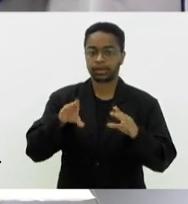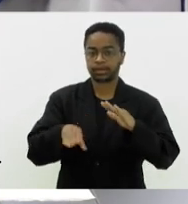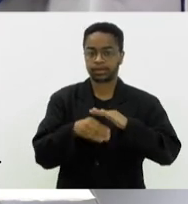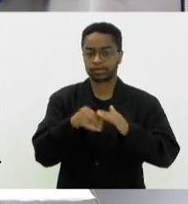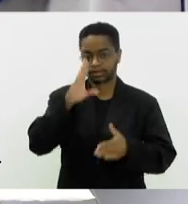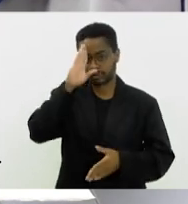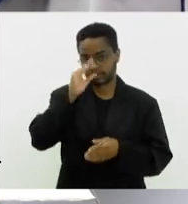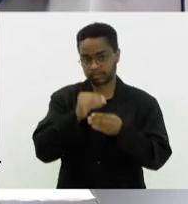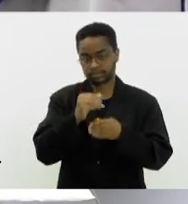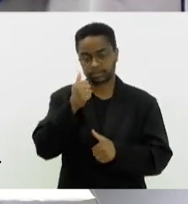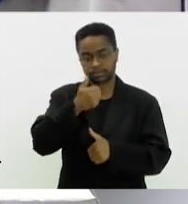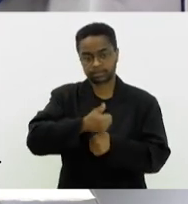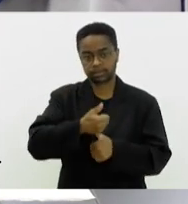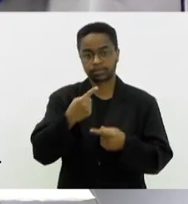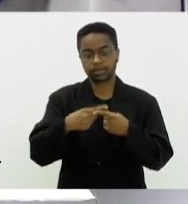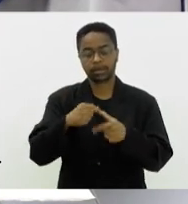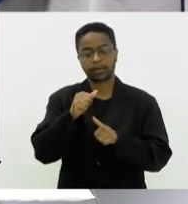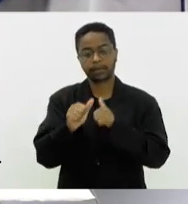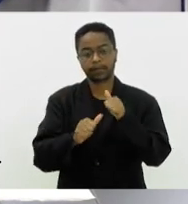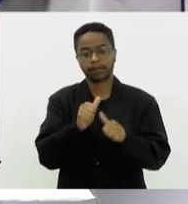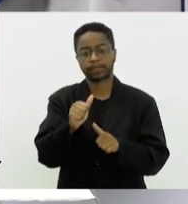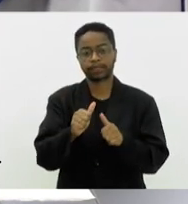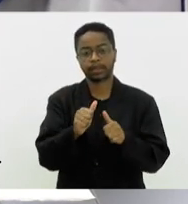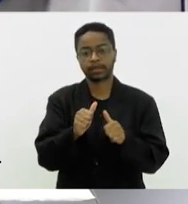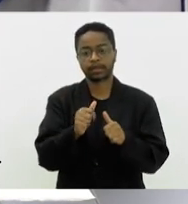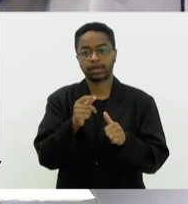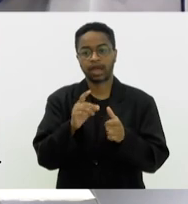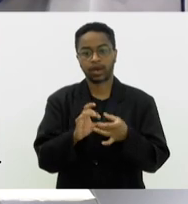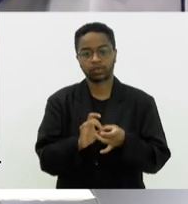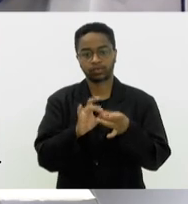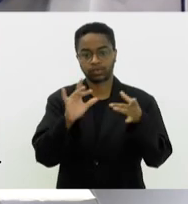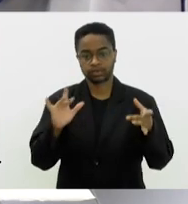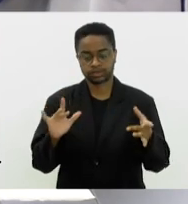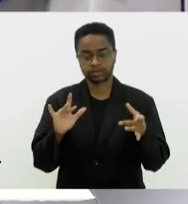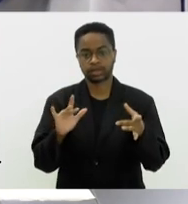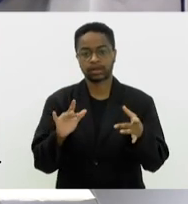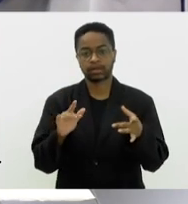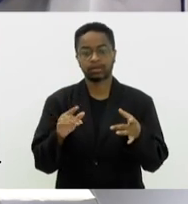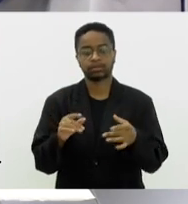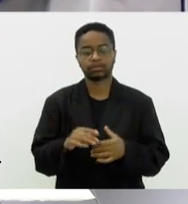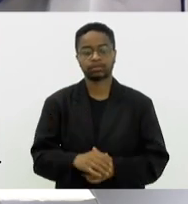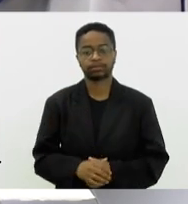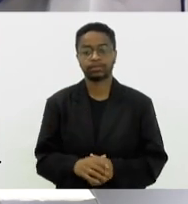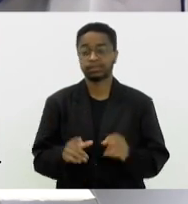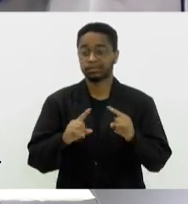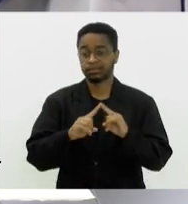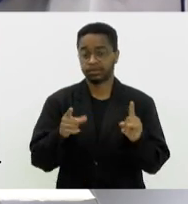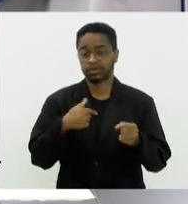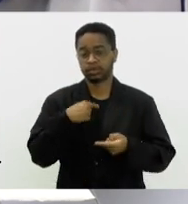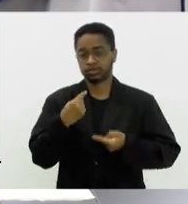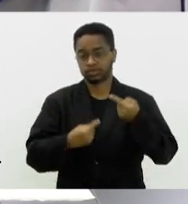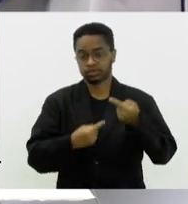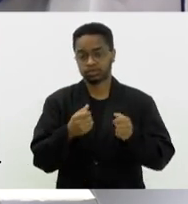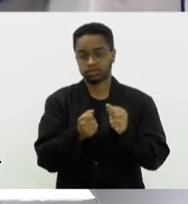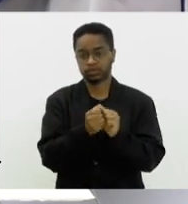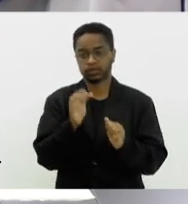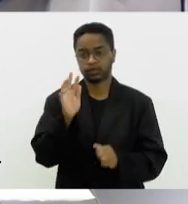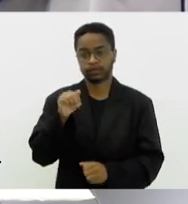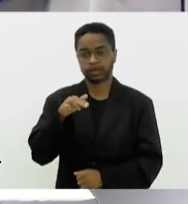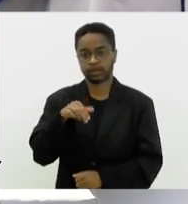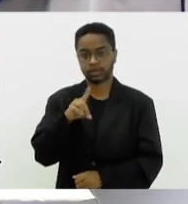de alterar o dispõe sobre para autorizar, tornando o projeto autorizativo. Mas eu discutia com o Fernando aqui, enquanto Vossa